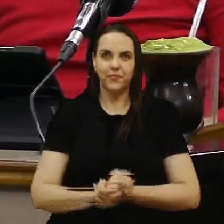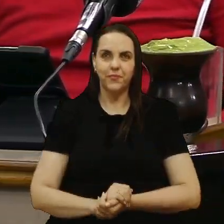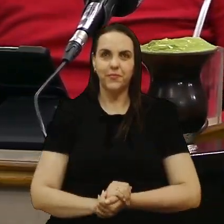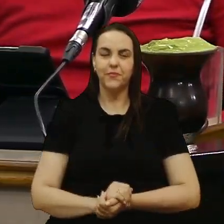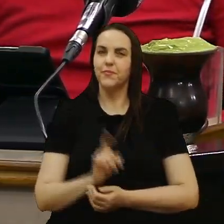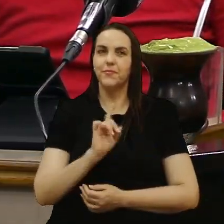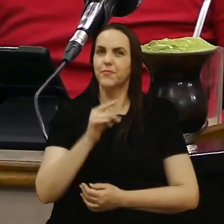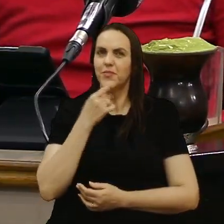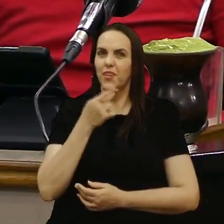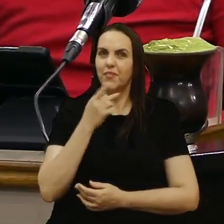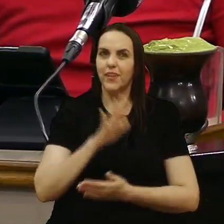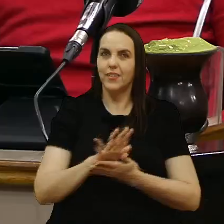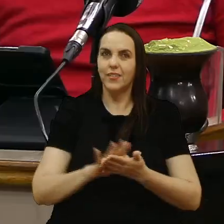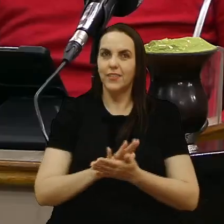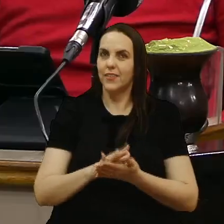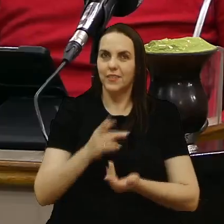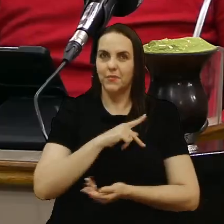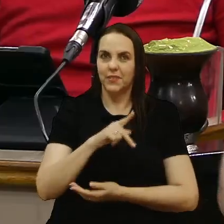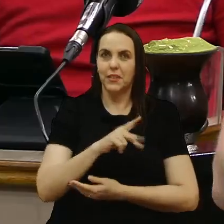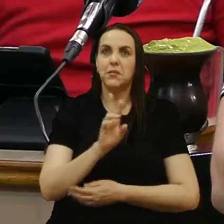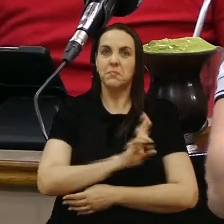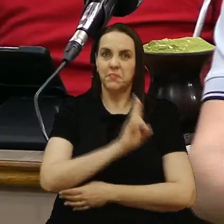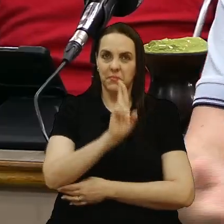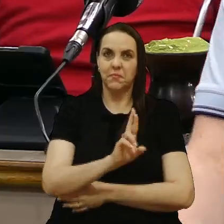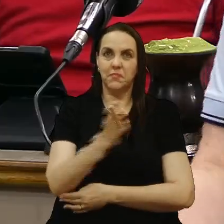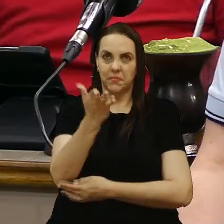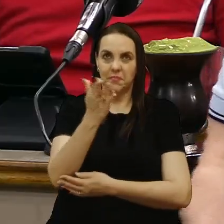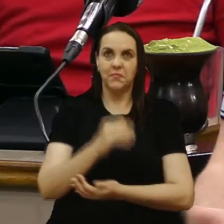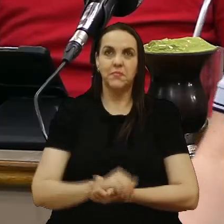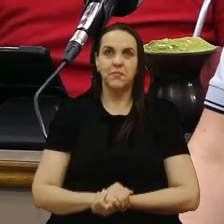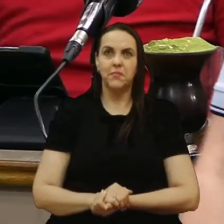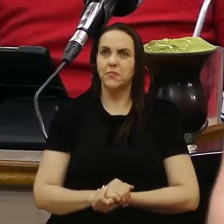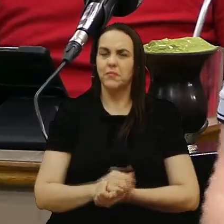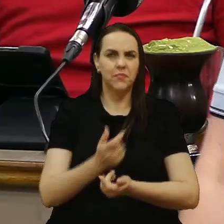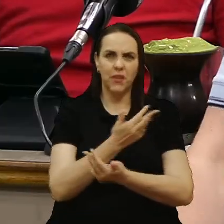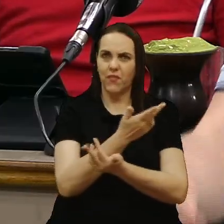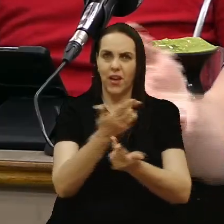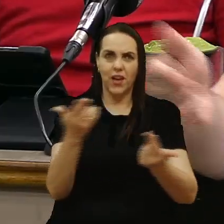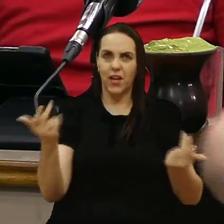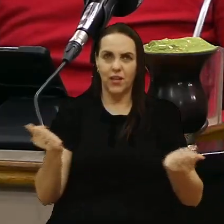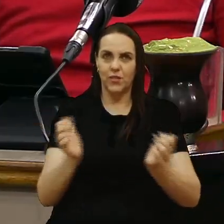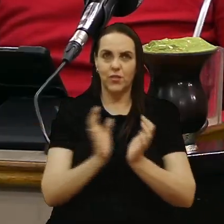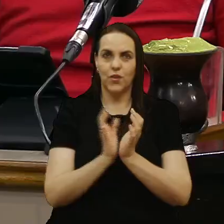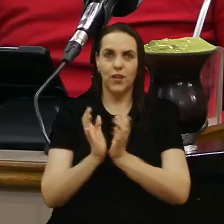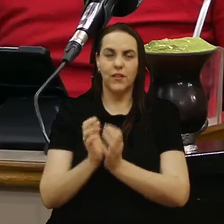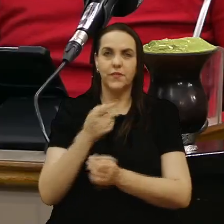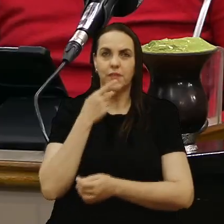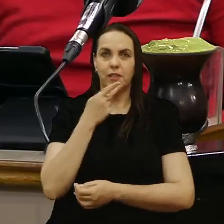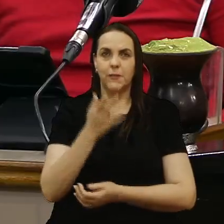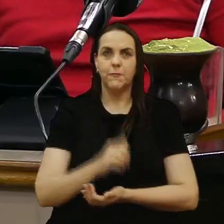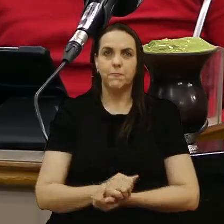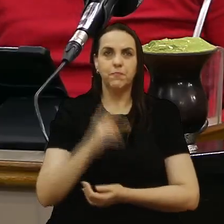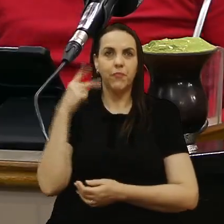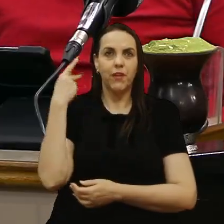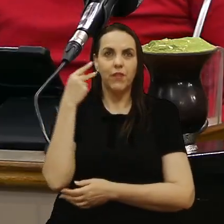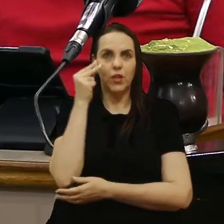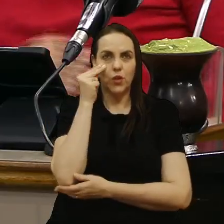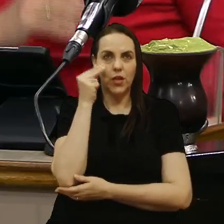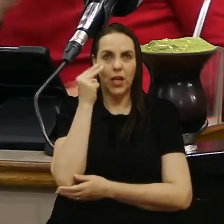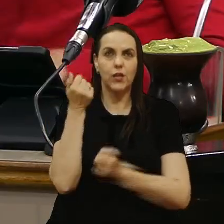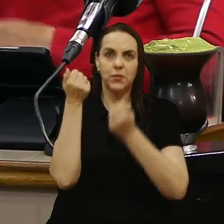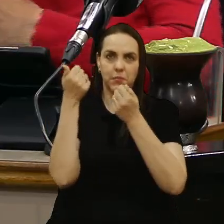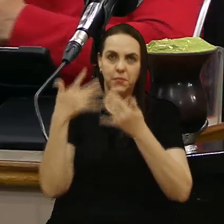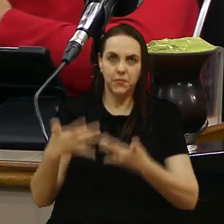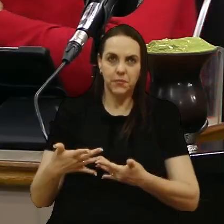falar, presidente, porque fui muito bem representado aqui na fala de vários que já falaram, inclusive o vereador Cláudio, que explicou muito